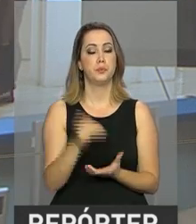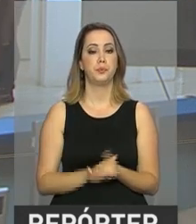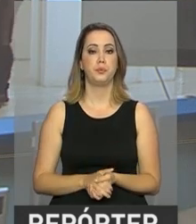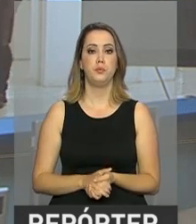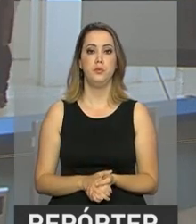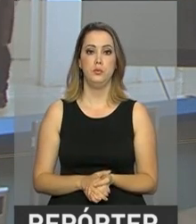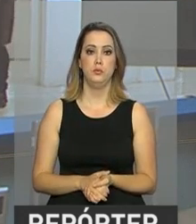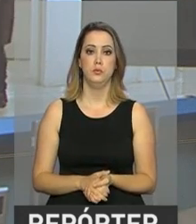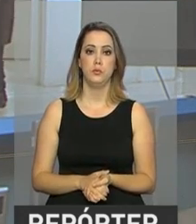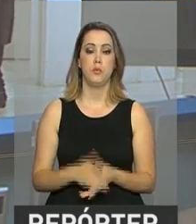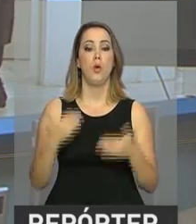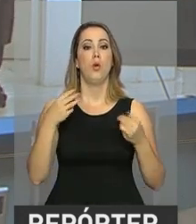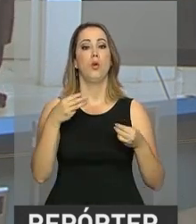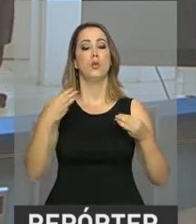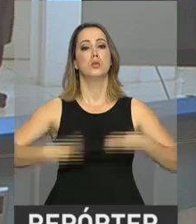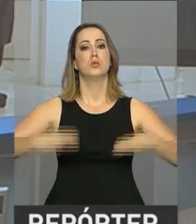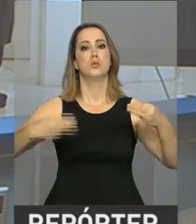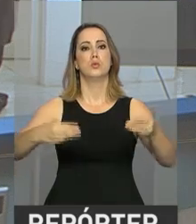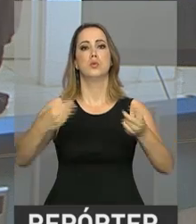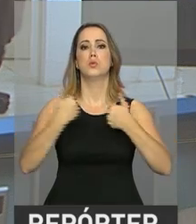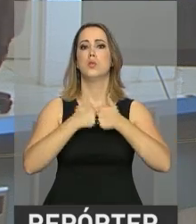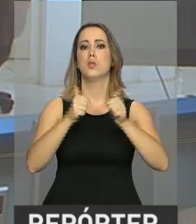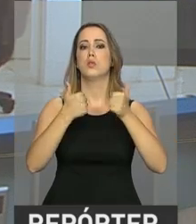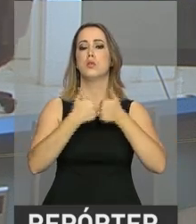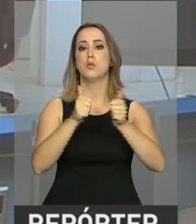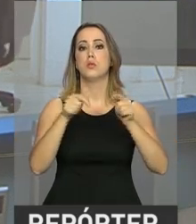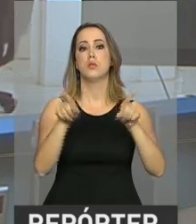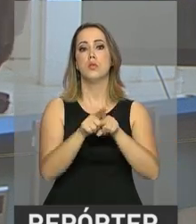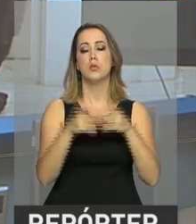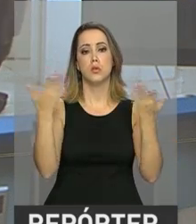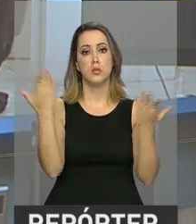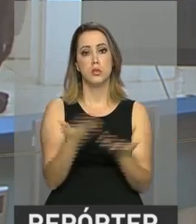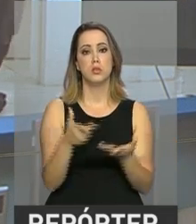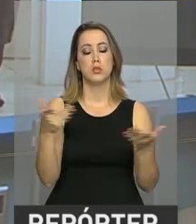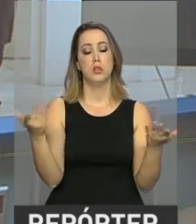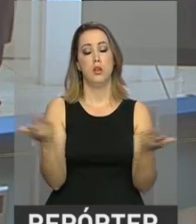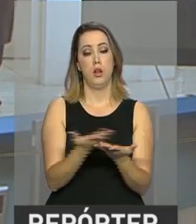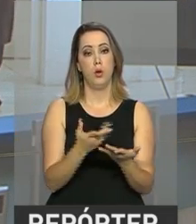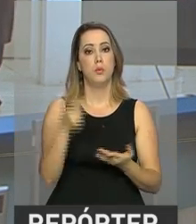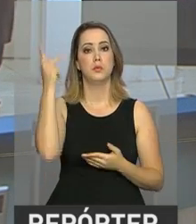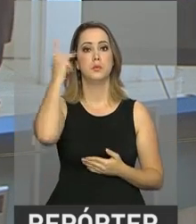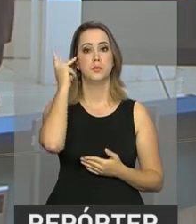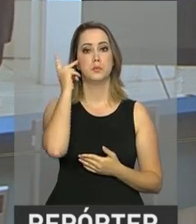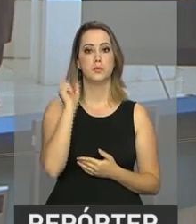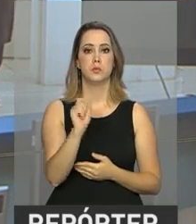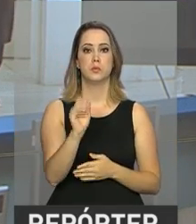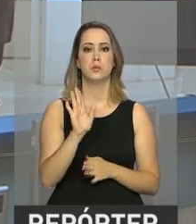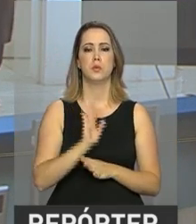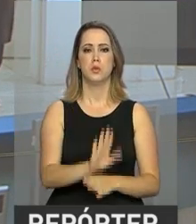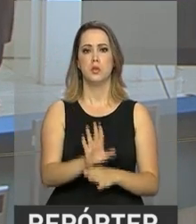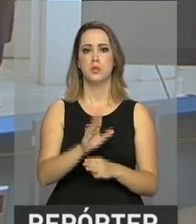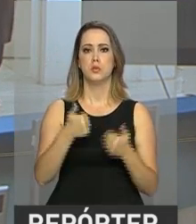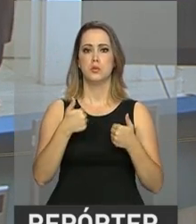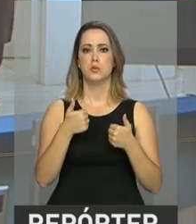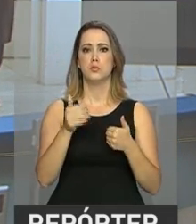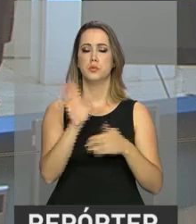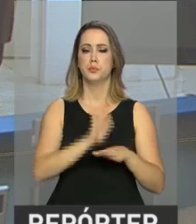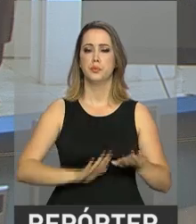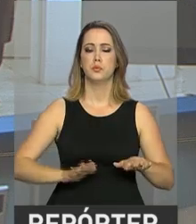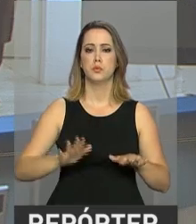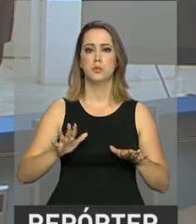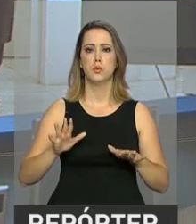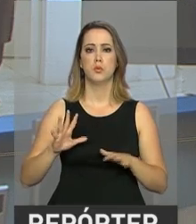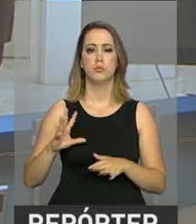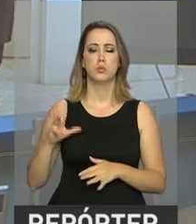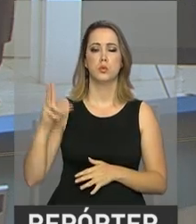o ministro dos Transportes, Portos e Aviação Civil está no interior paulista para reforçar as ações de